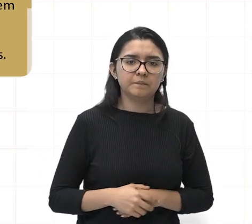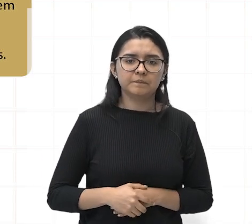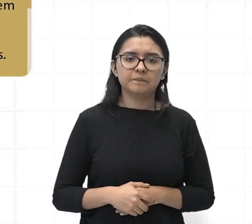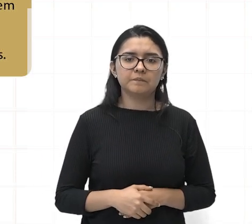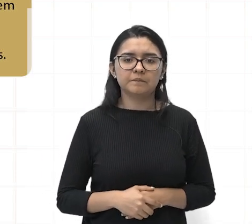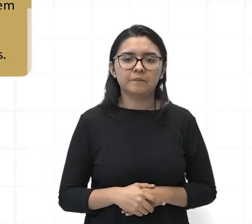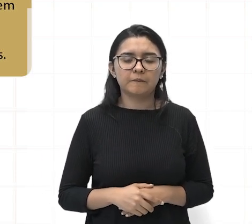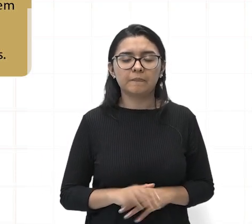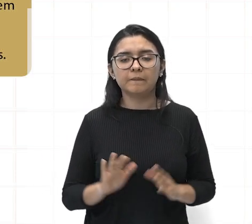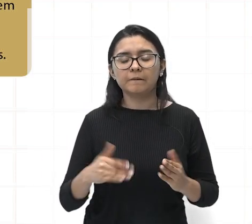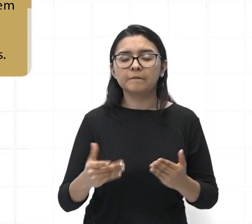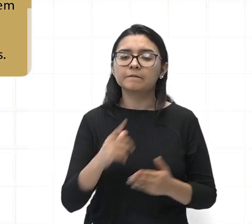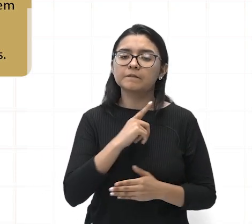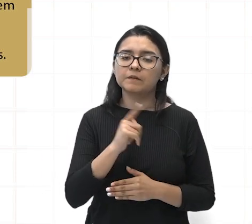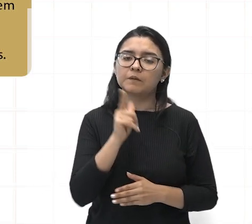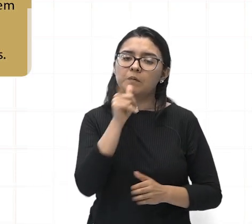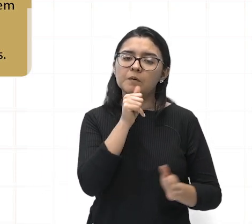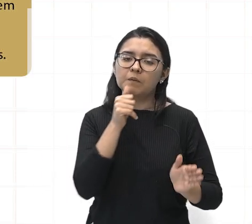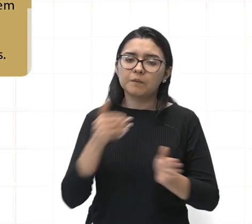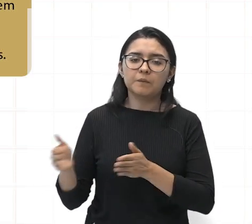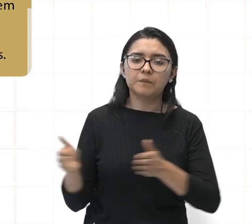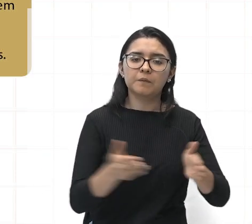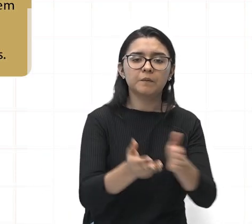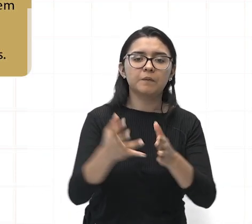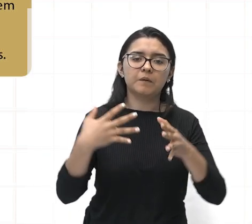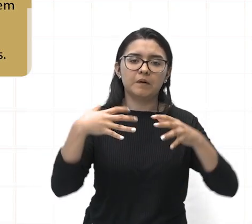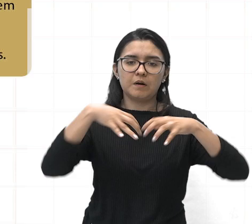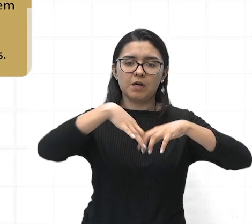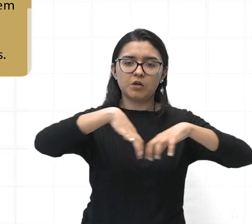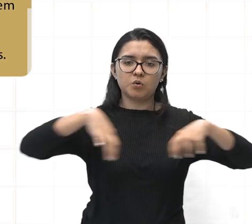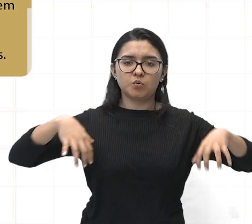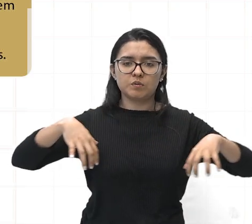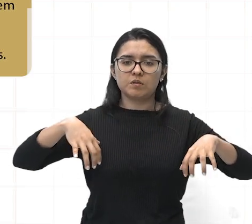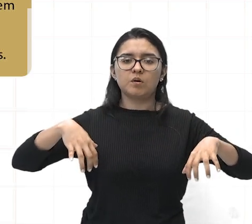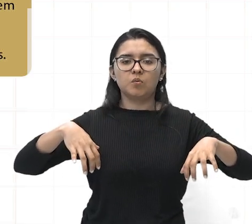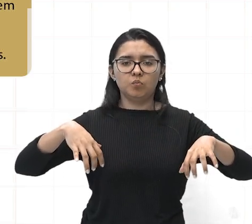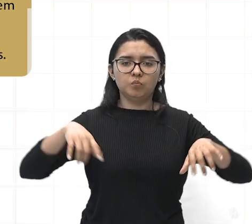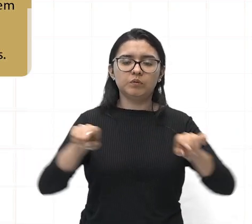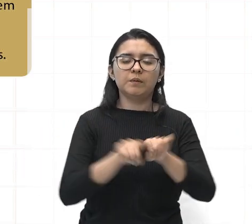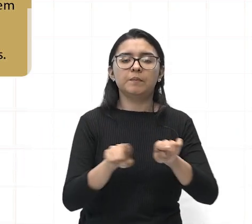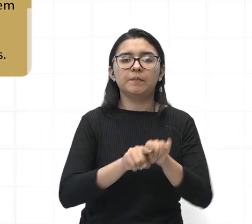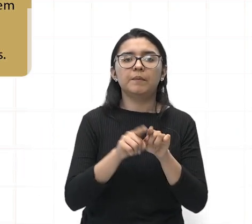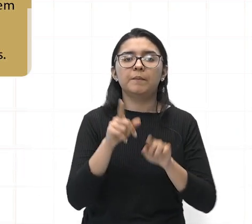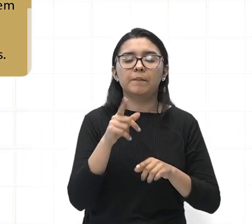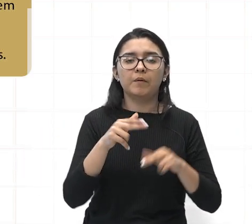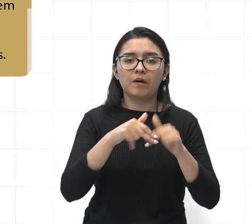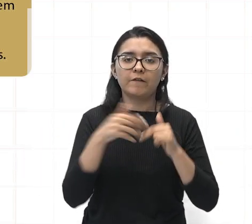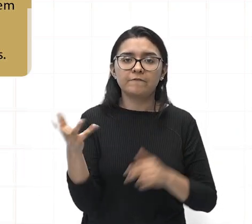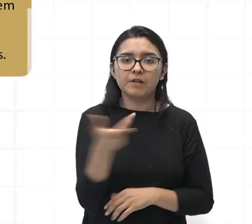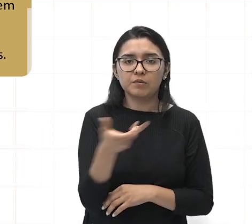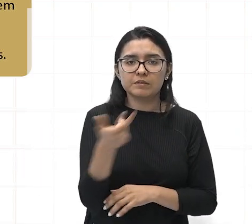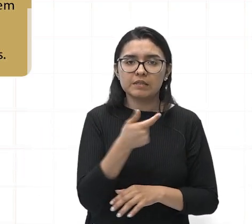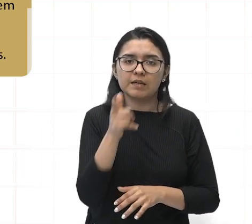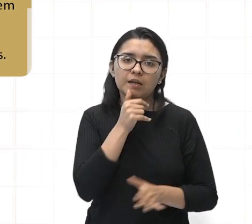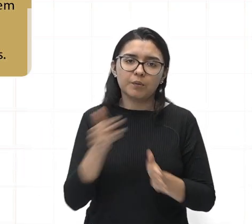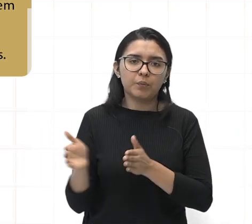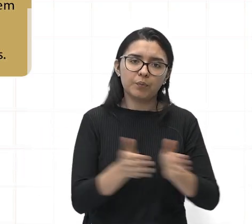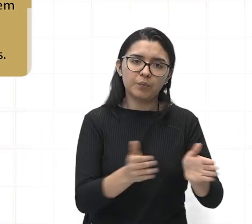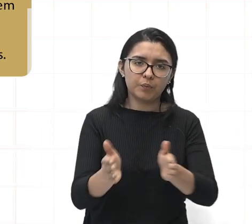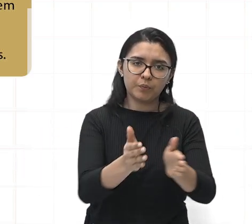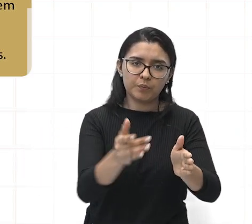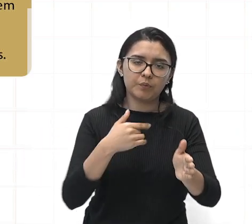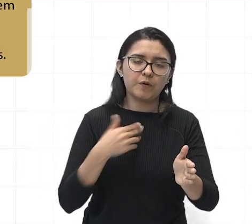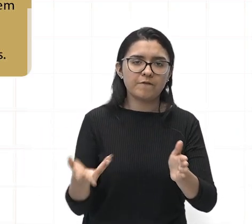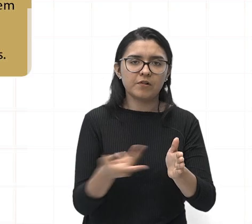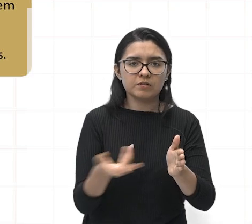E nesses rios é intenso o processo de erosão, né, devido ao fluxo da água. A velocidade